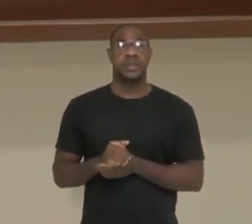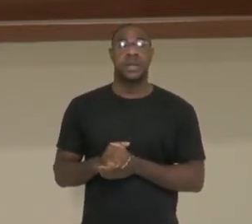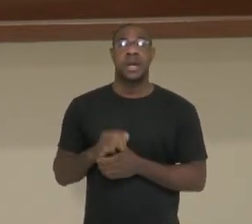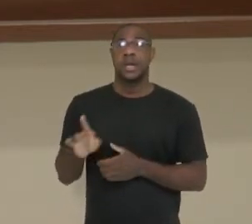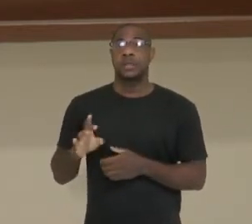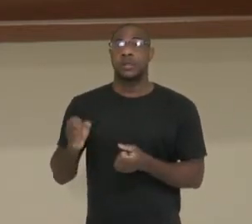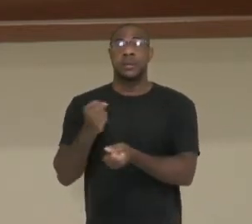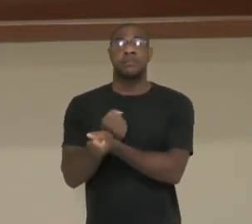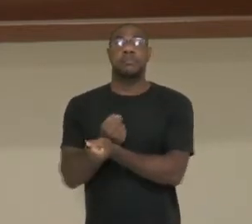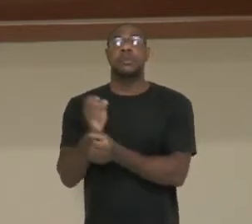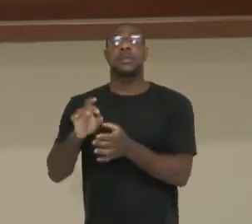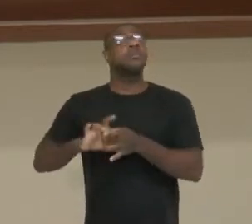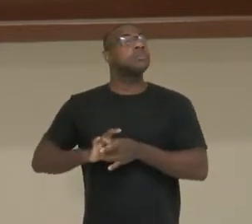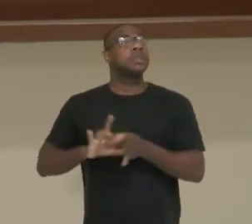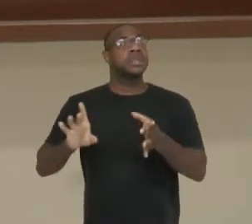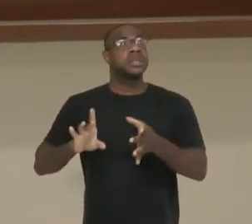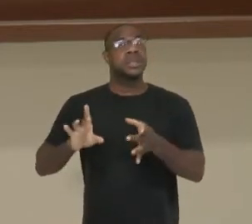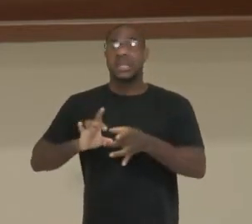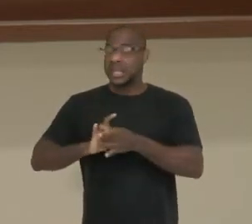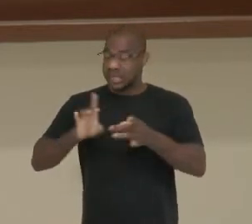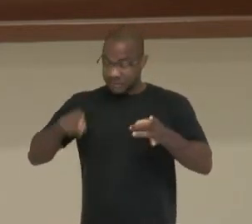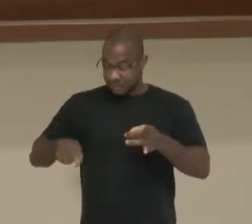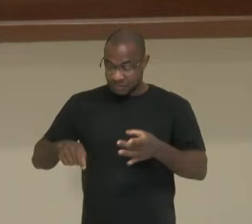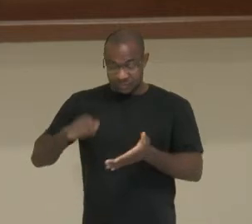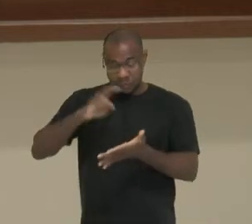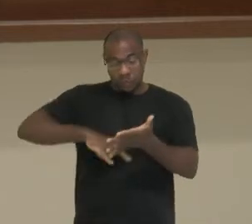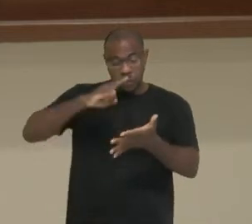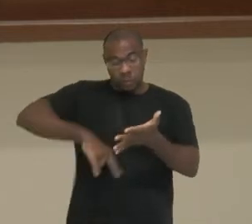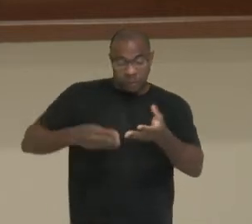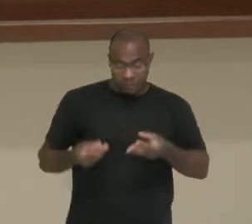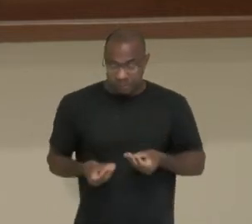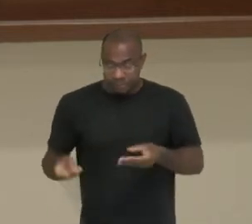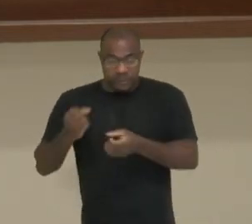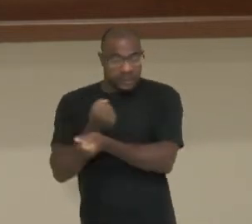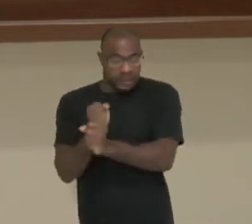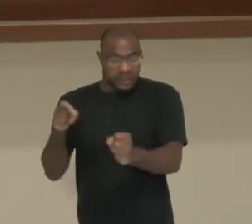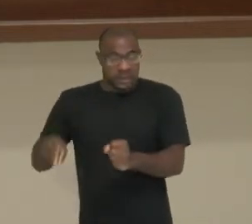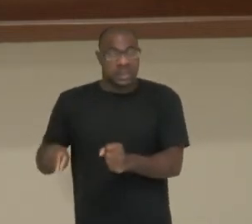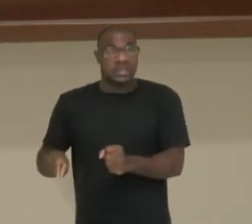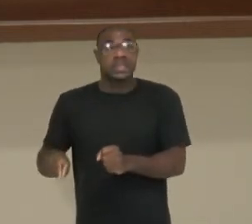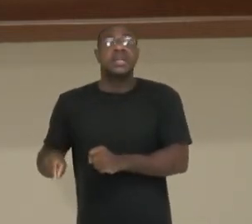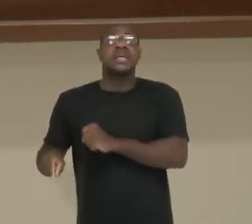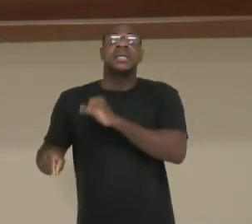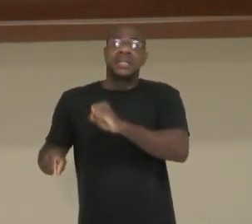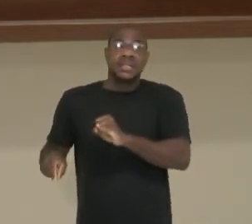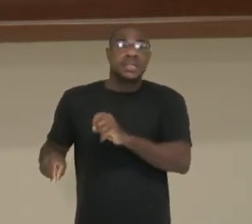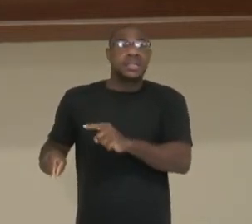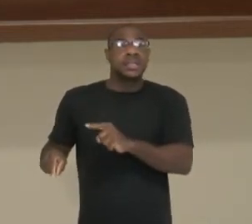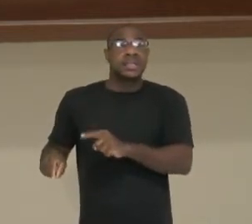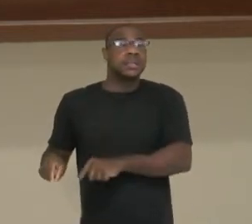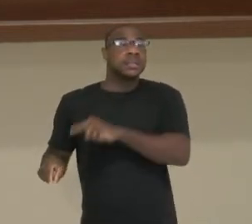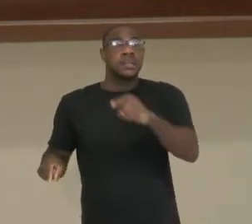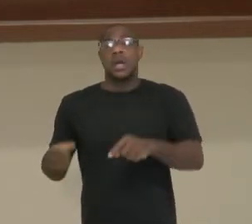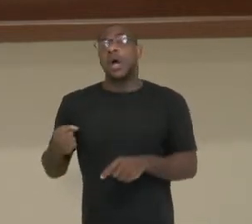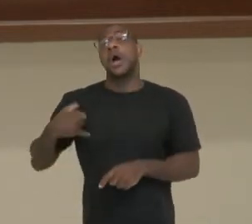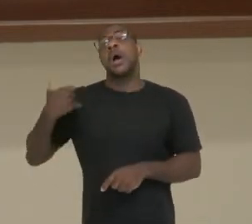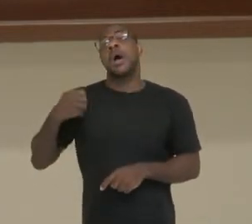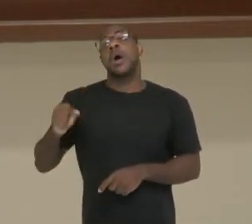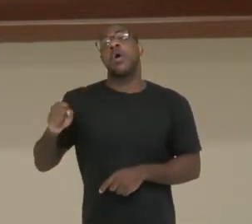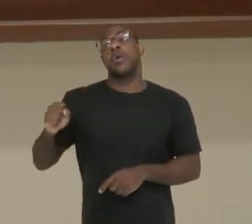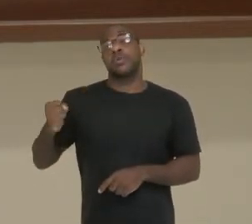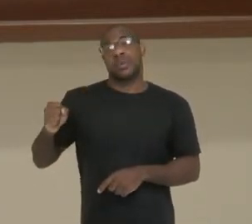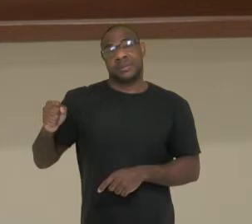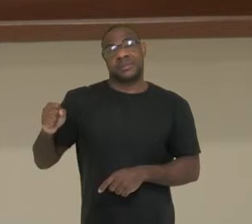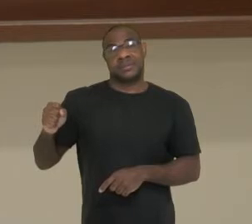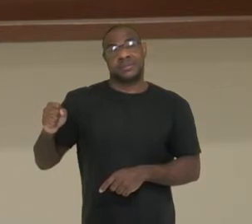seria autorizada receber um documento de autorização de sua liberdade a partir dos 8 anos de